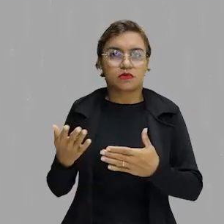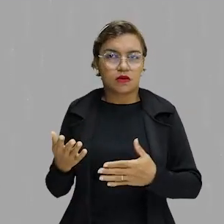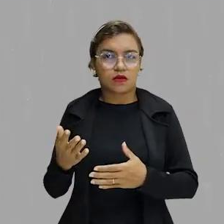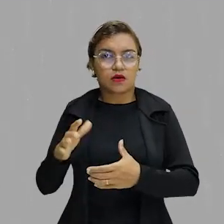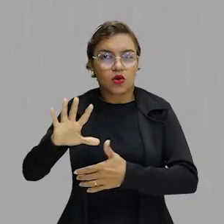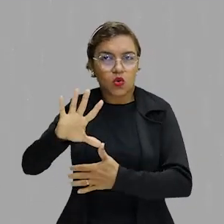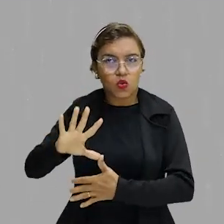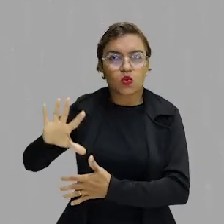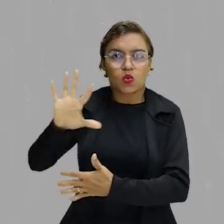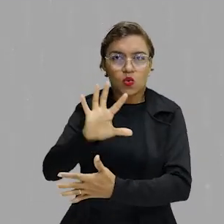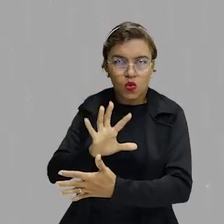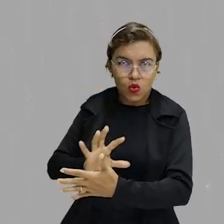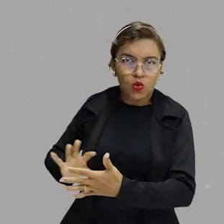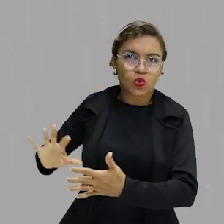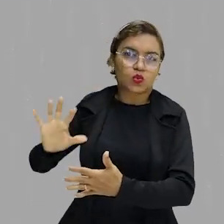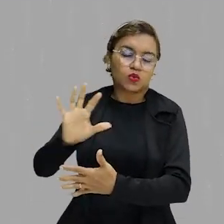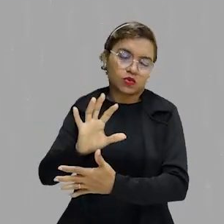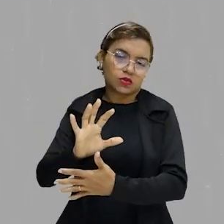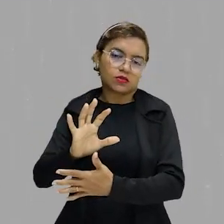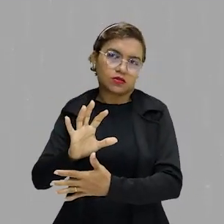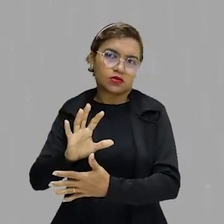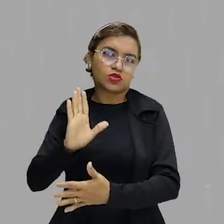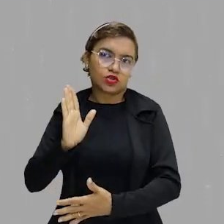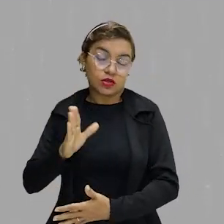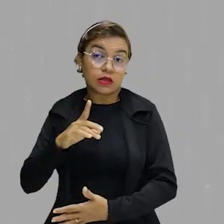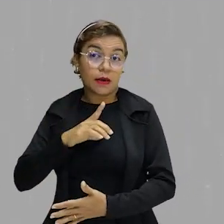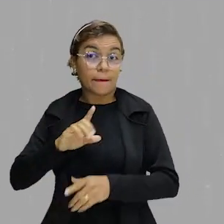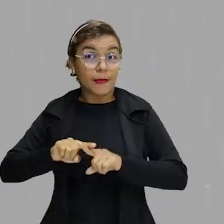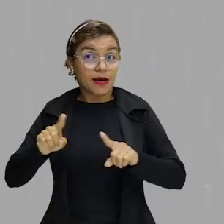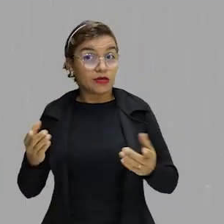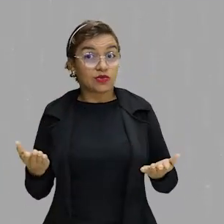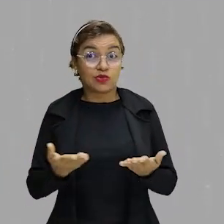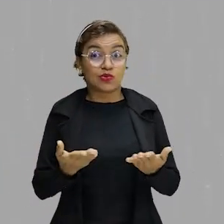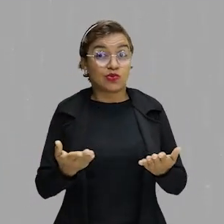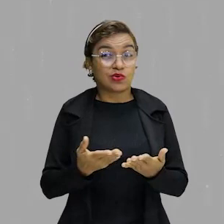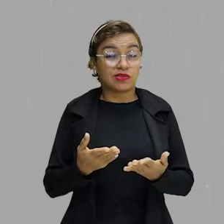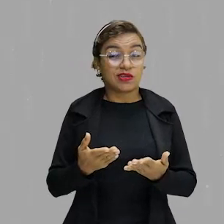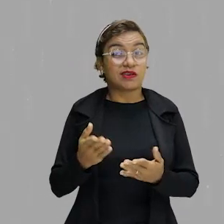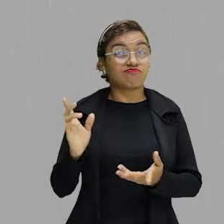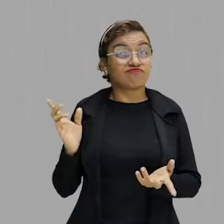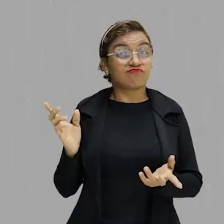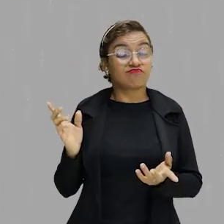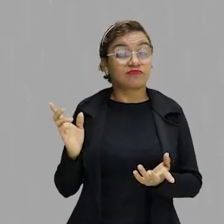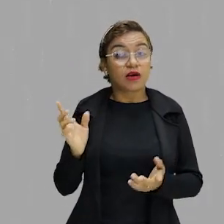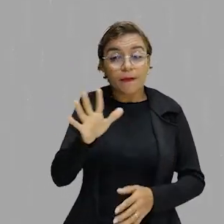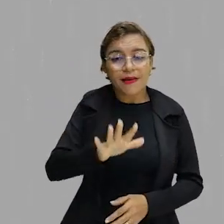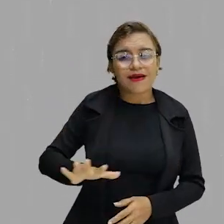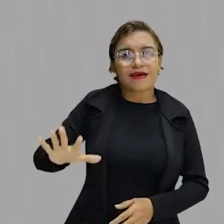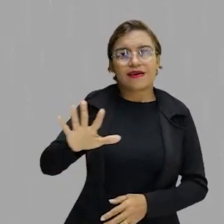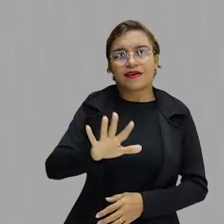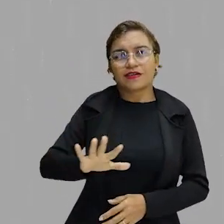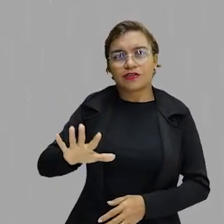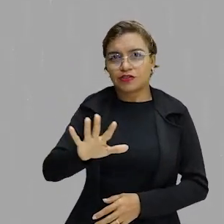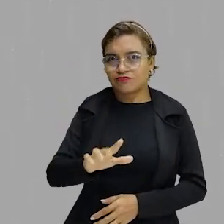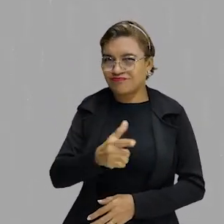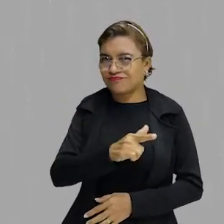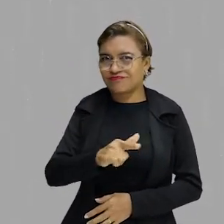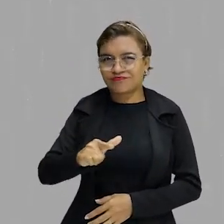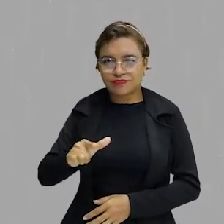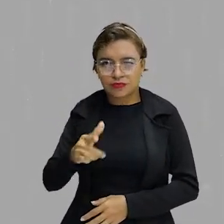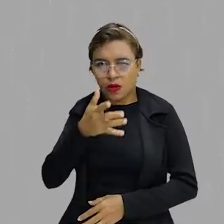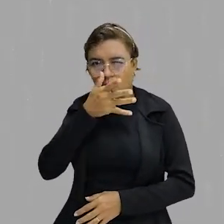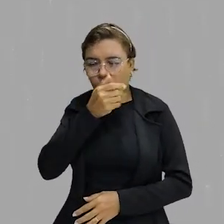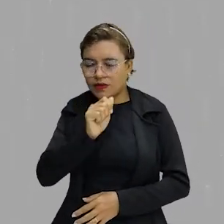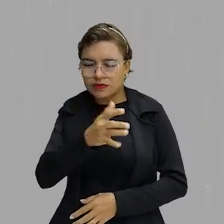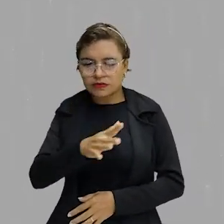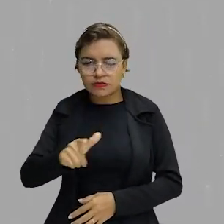aí, da teoria da deriva continental, já surgiu o vulcanismo, mas hoje aqui é uma região estável, beleza?